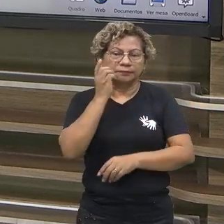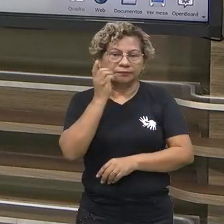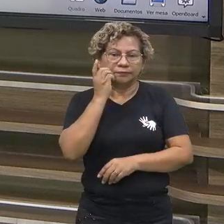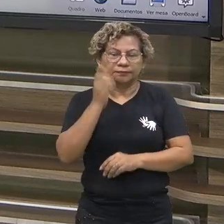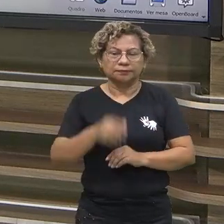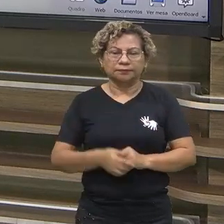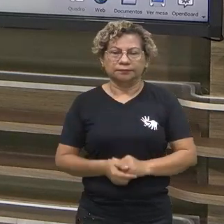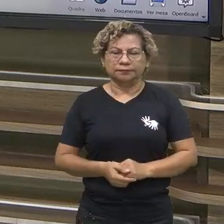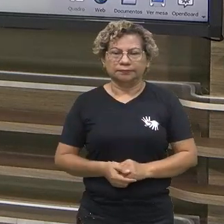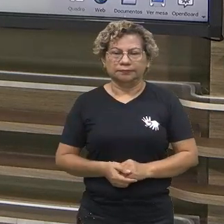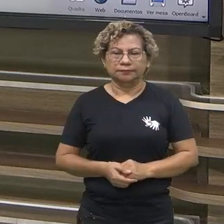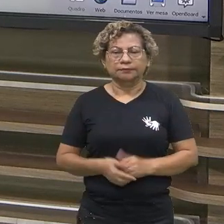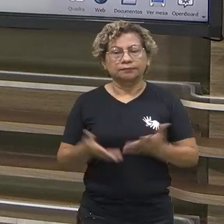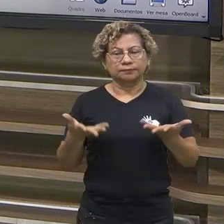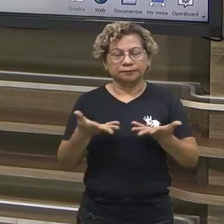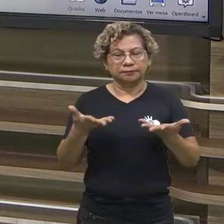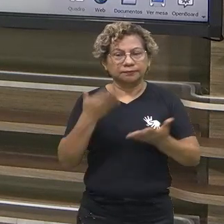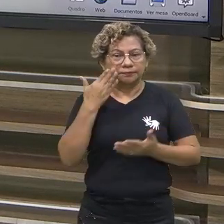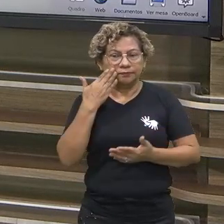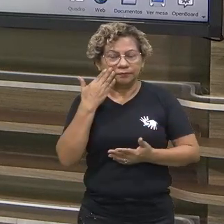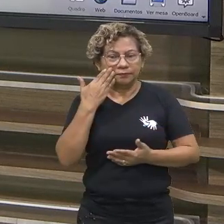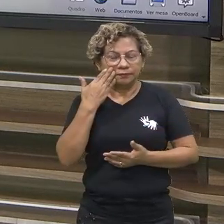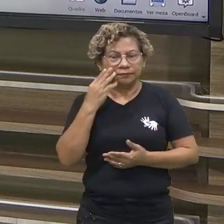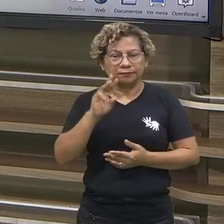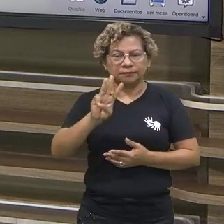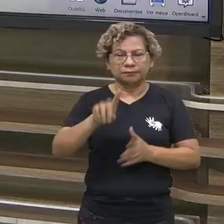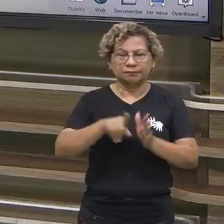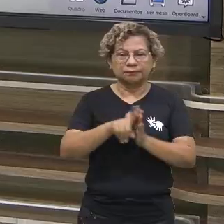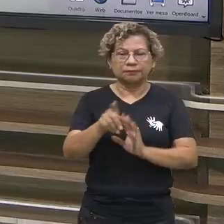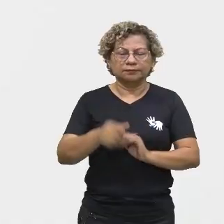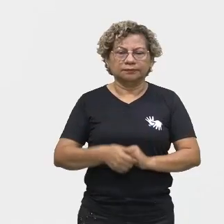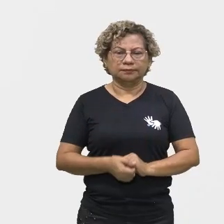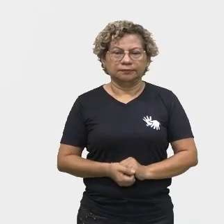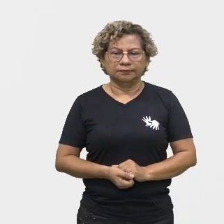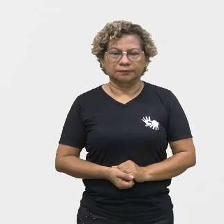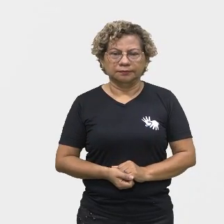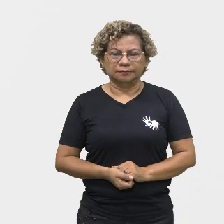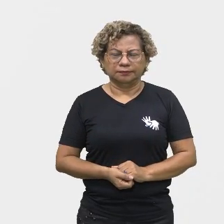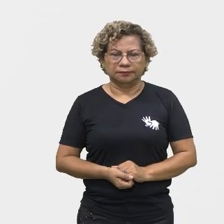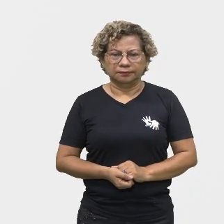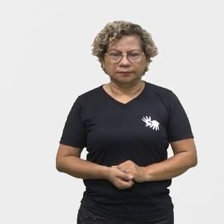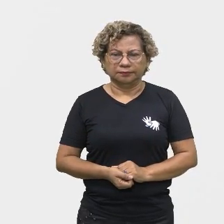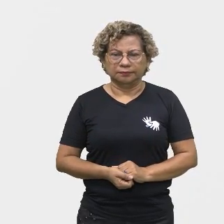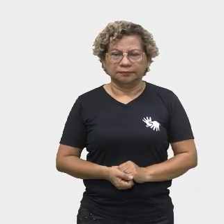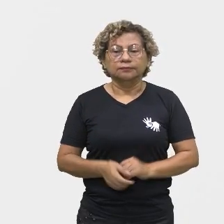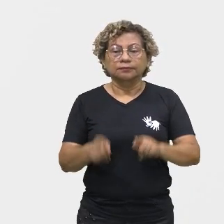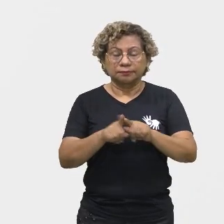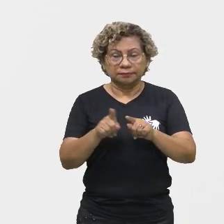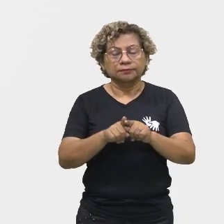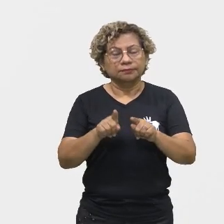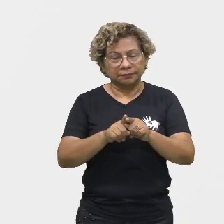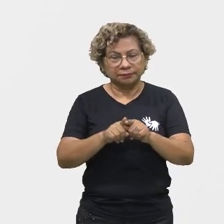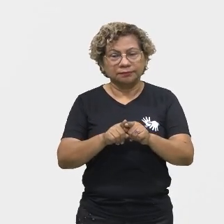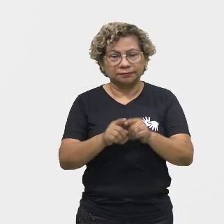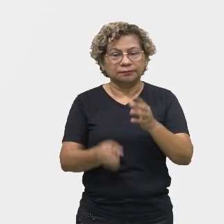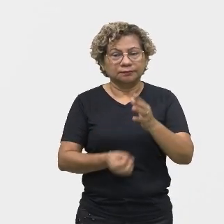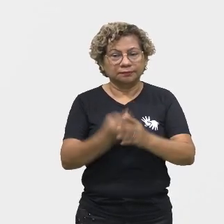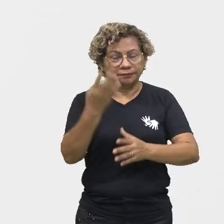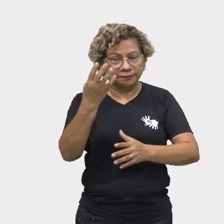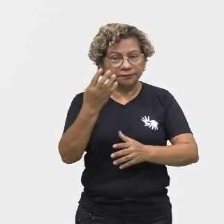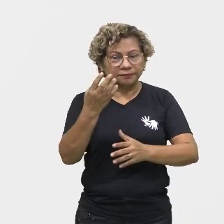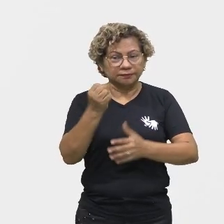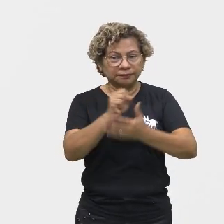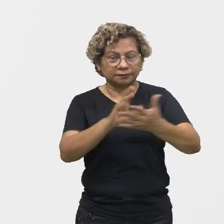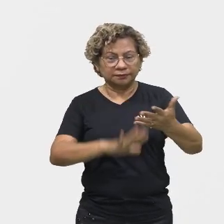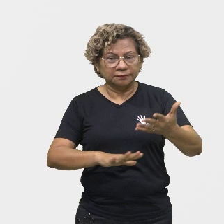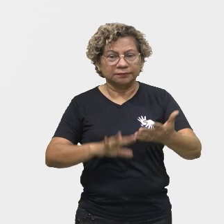dia. Vamos então agora para a nossa terceira questão. Uma questão também nossa do